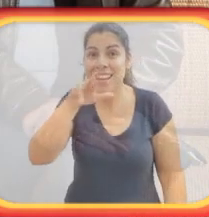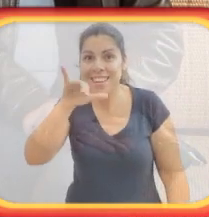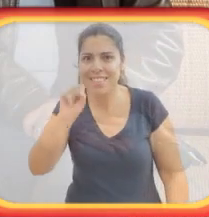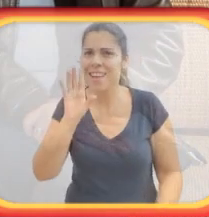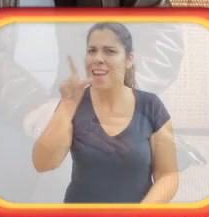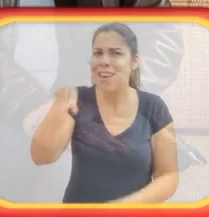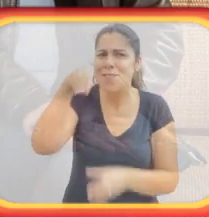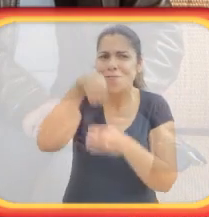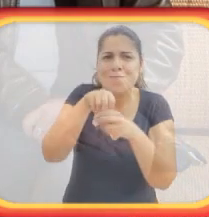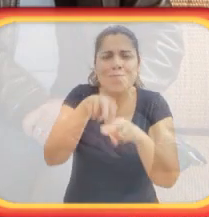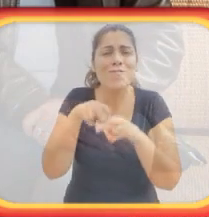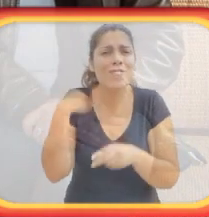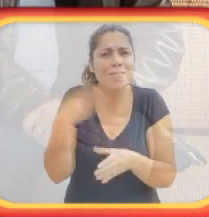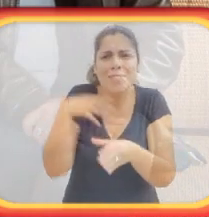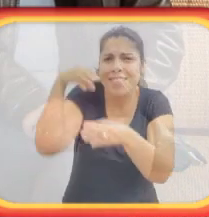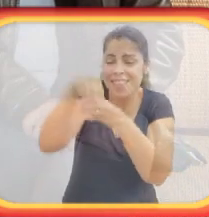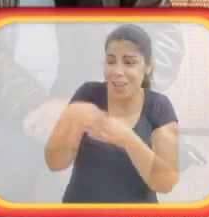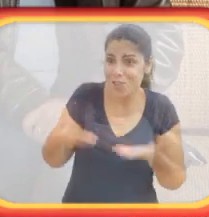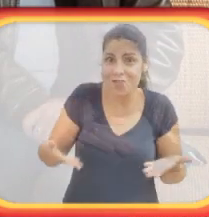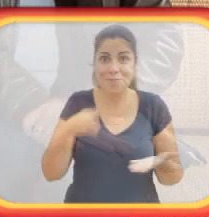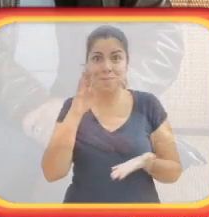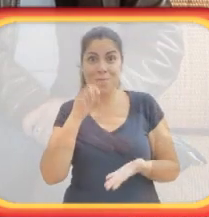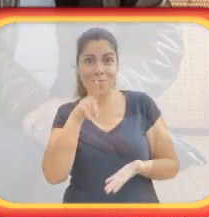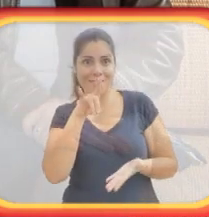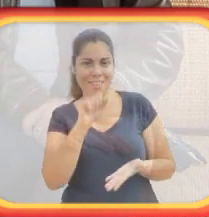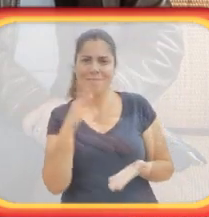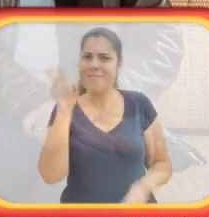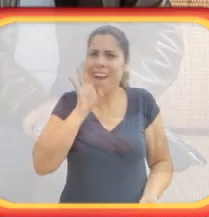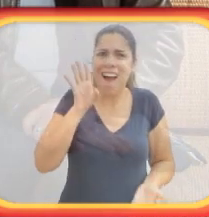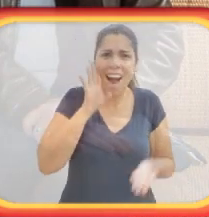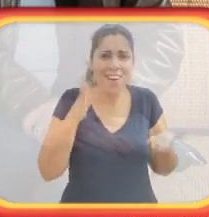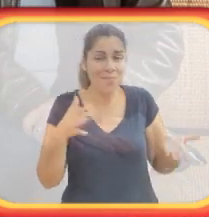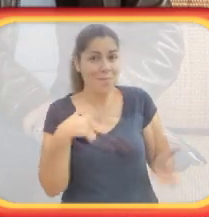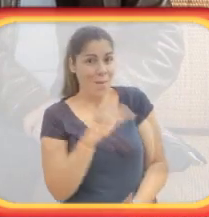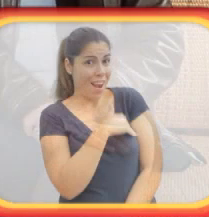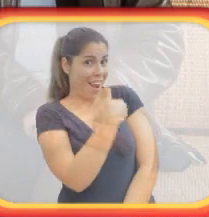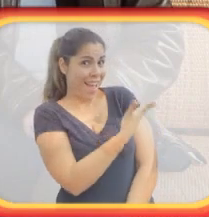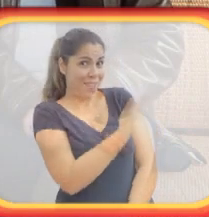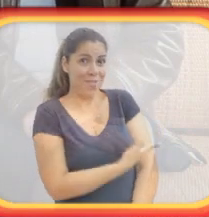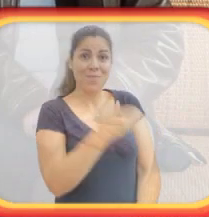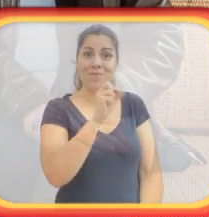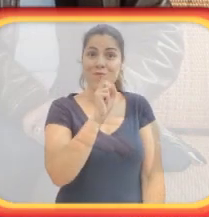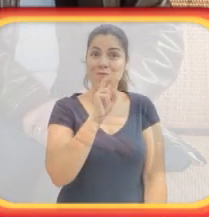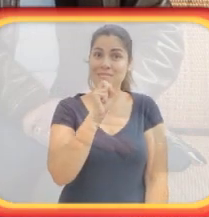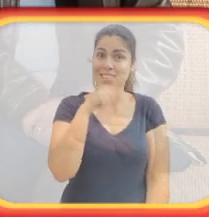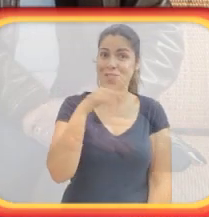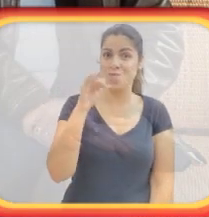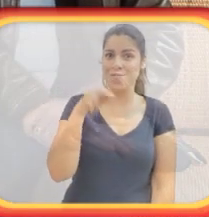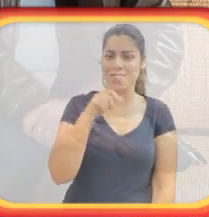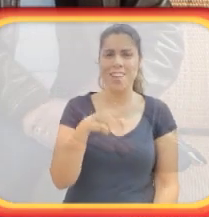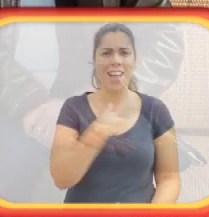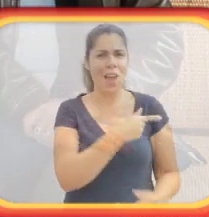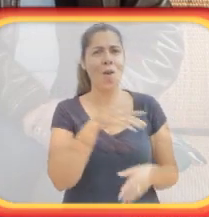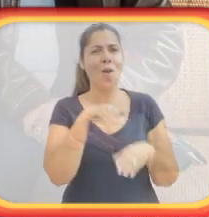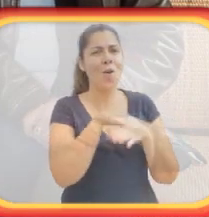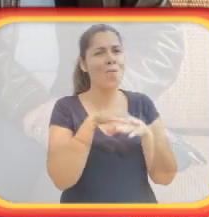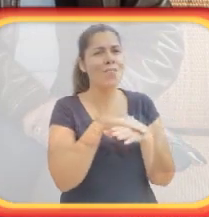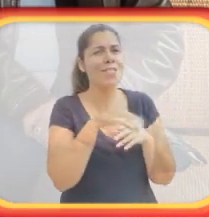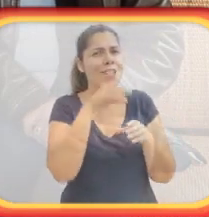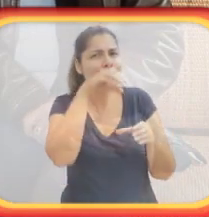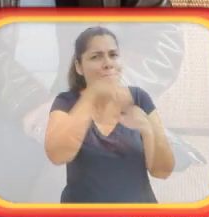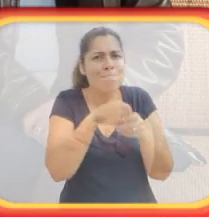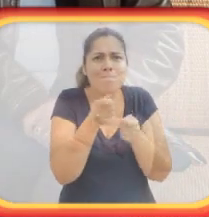o Museu de Carris. E é por isso que estamos dentro de um bonde. É muito legal. E ao meu lado, Suzana Fonseca, a conservadora do